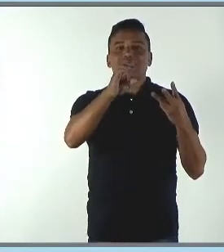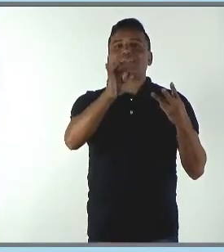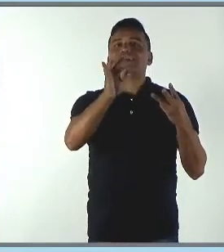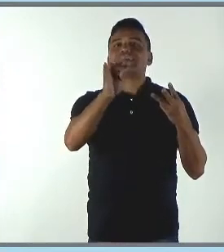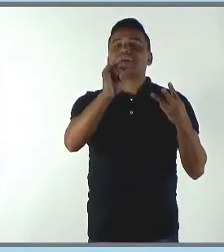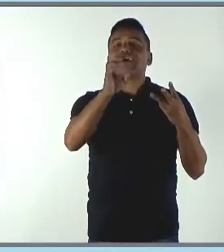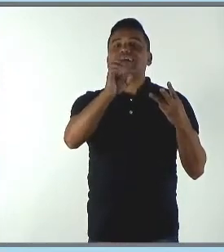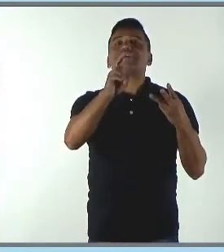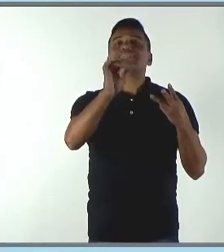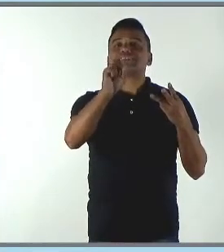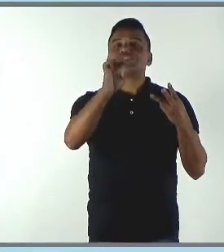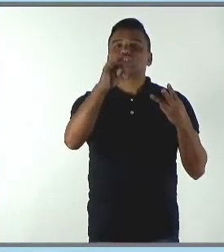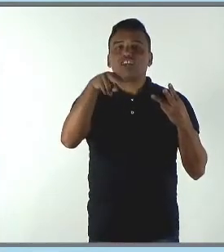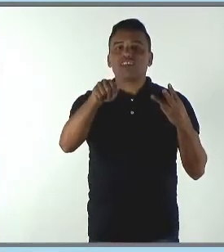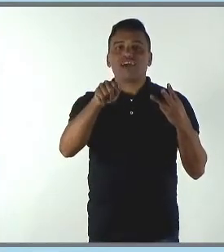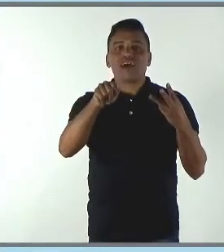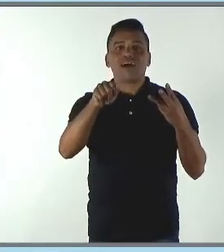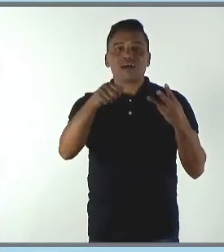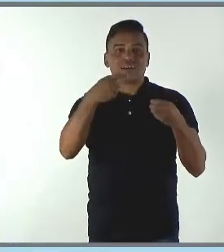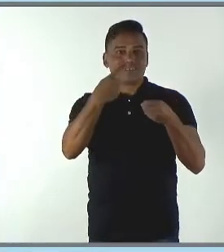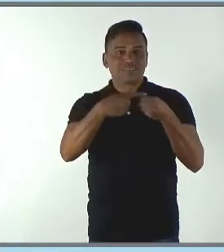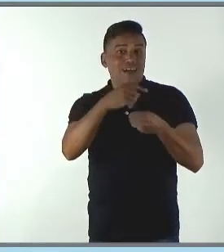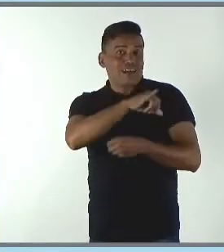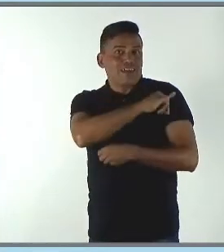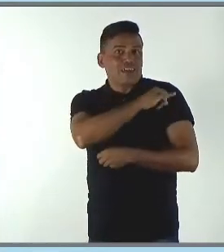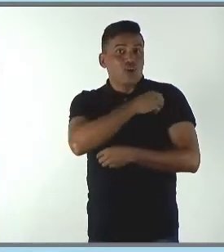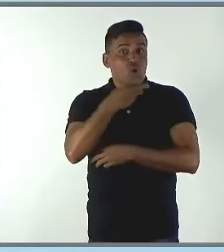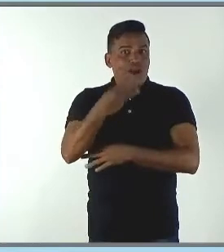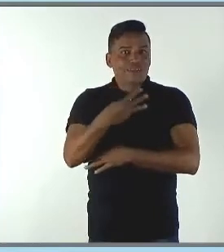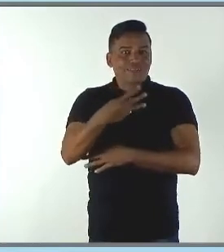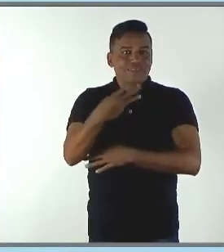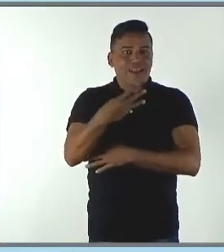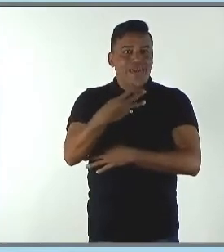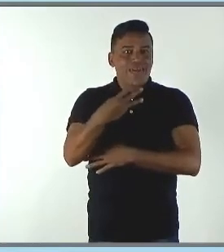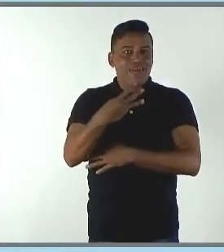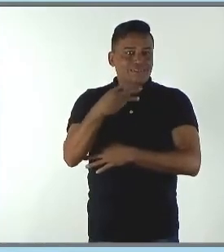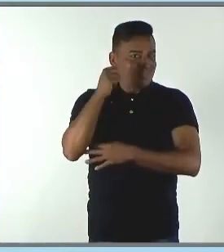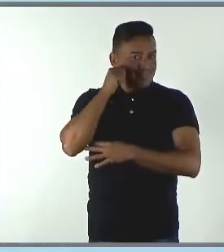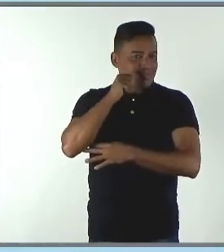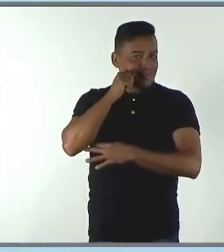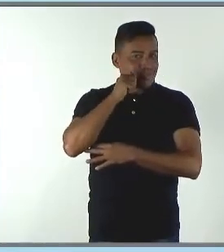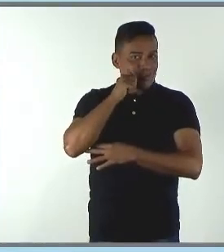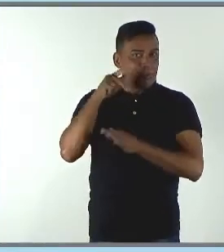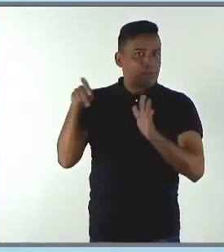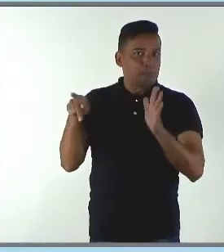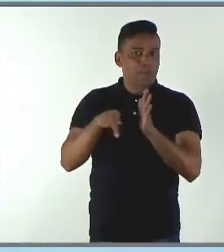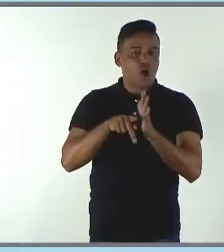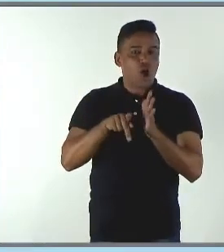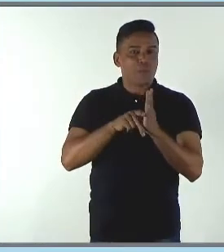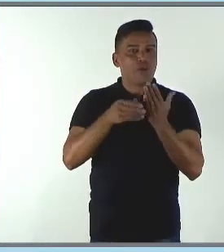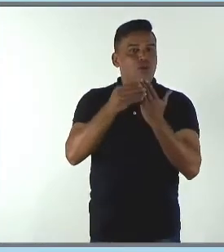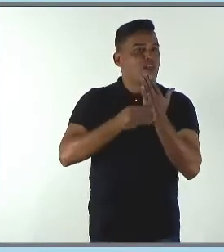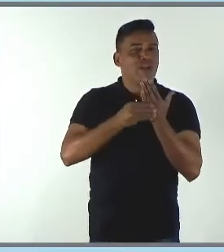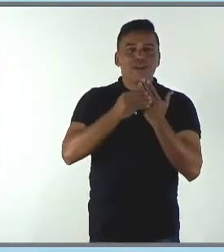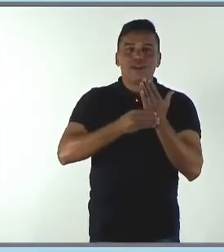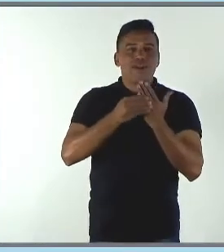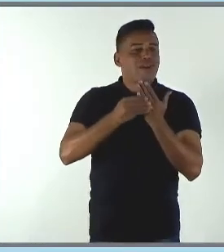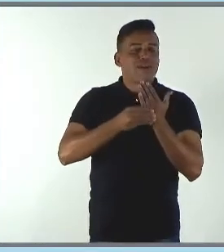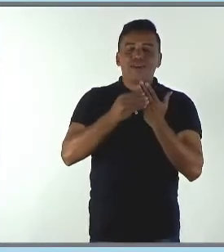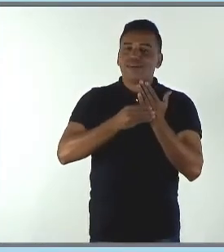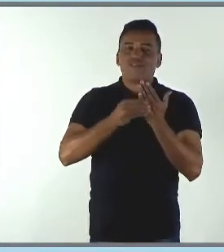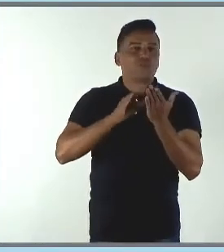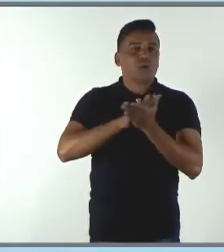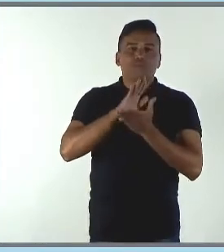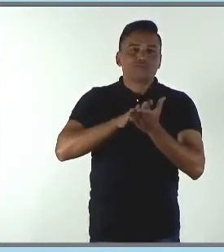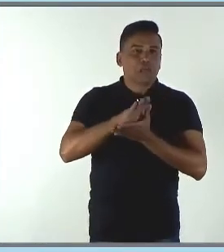Rio. As três editam livros de autorias negras há décadas.